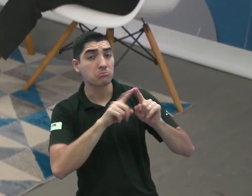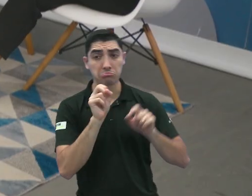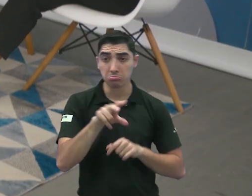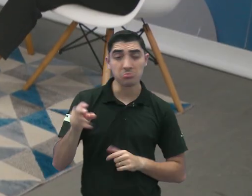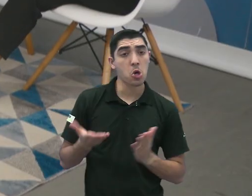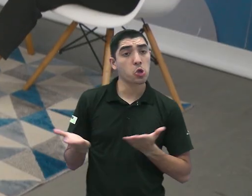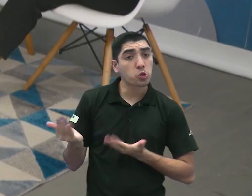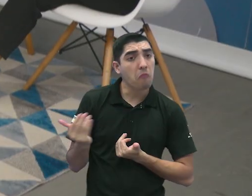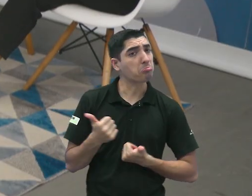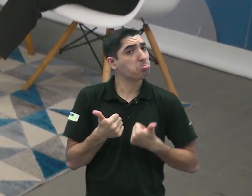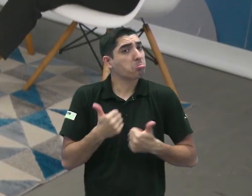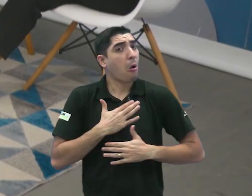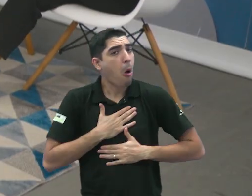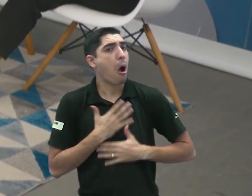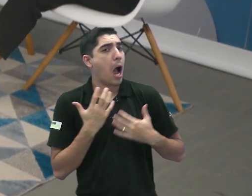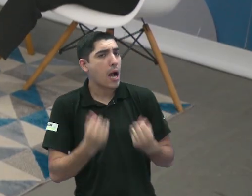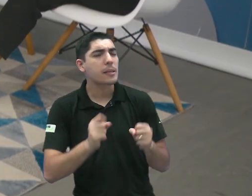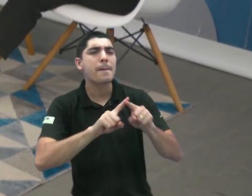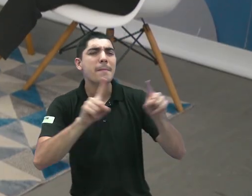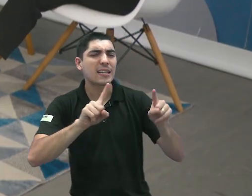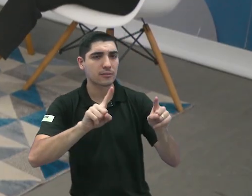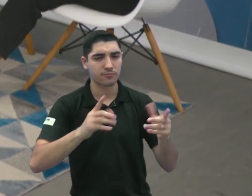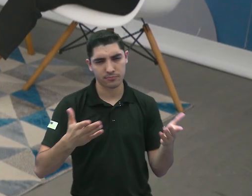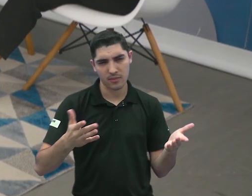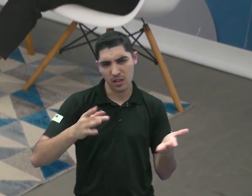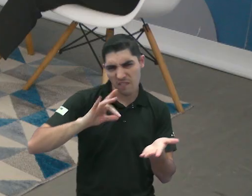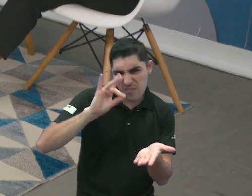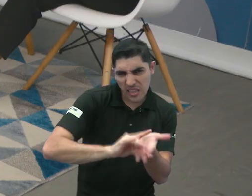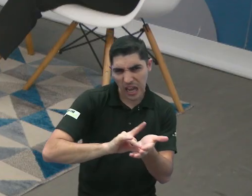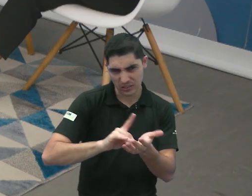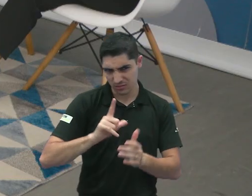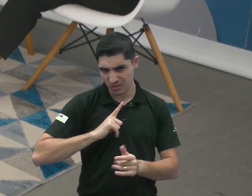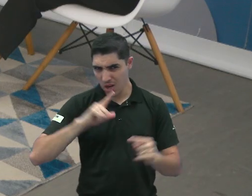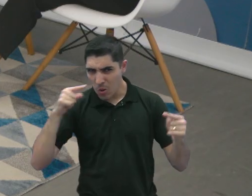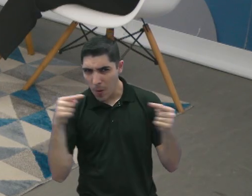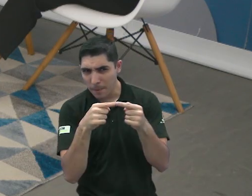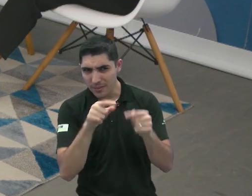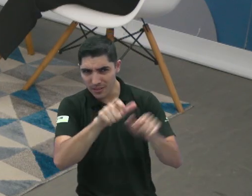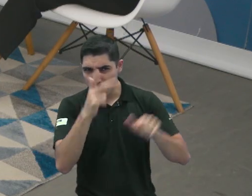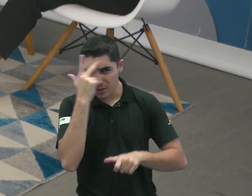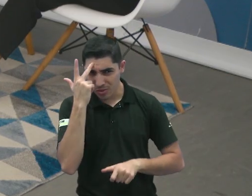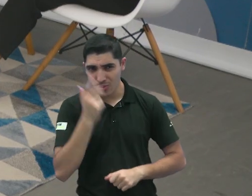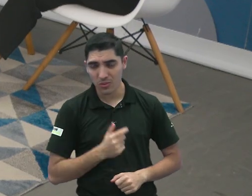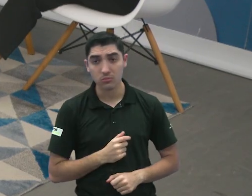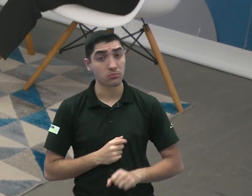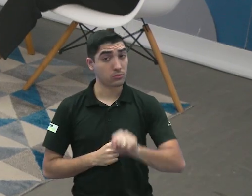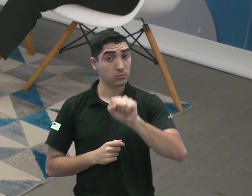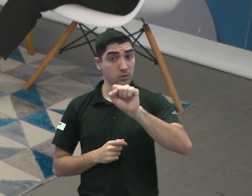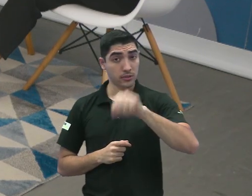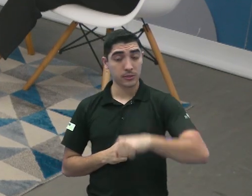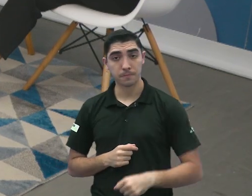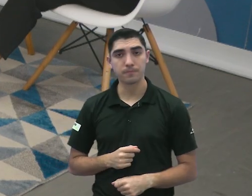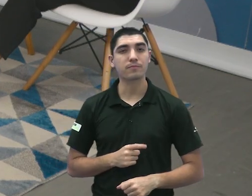em propósito, mas acontece isso na realidade, né? É a moda falar em propósito, mas no ambiente de trabalho acontece?